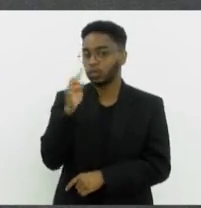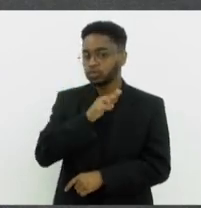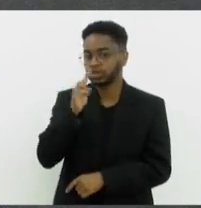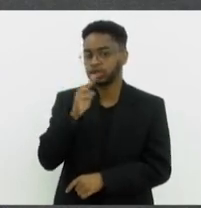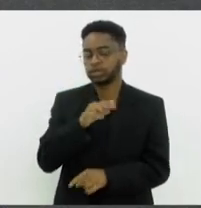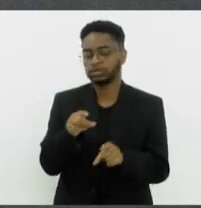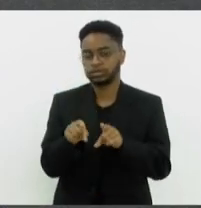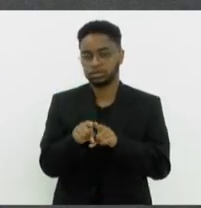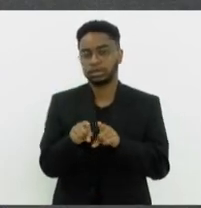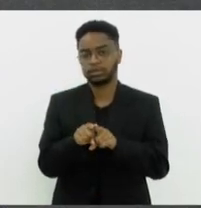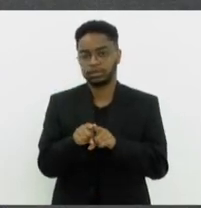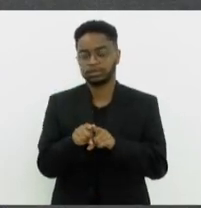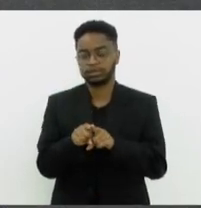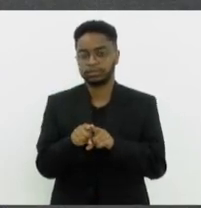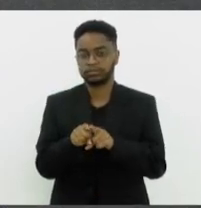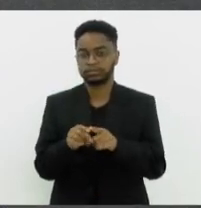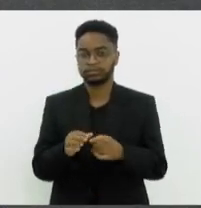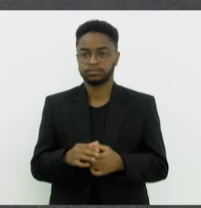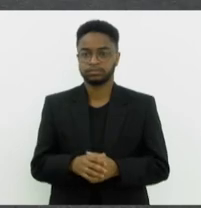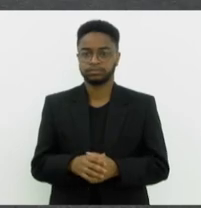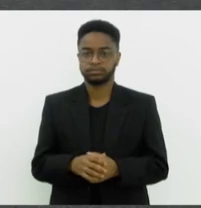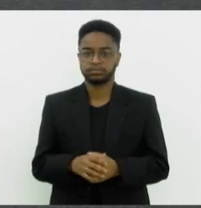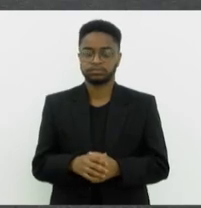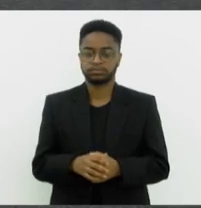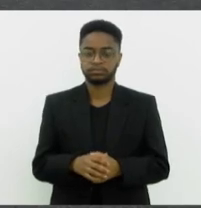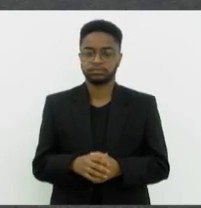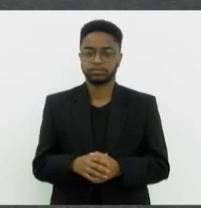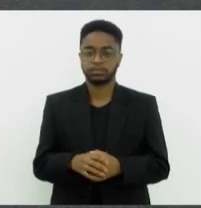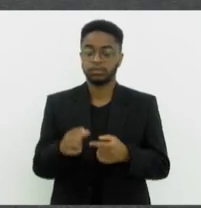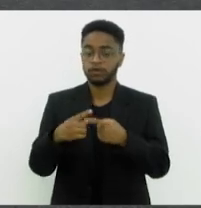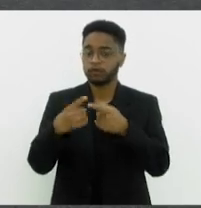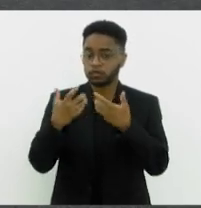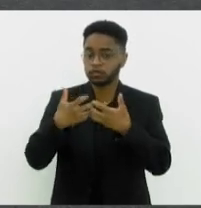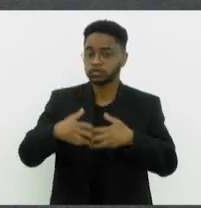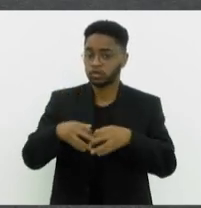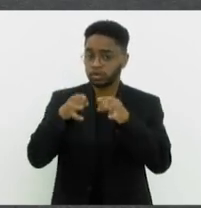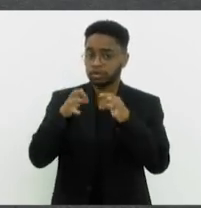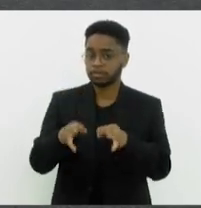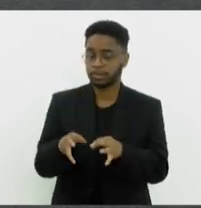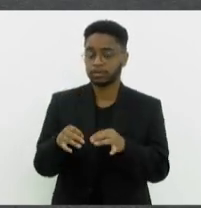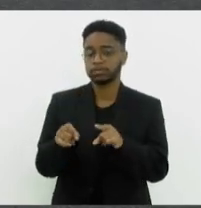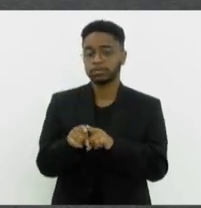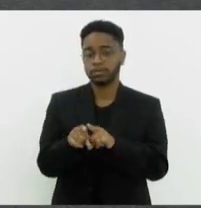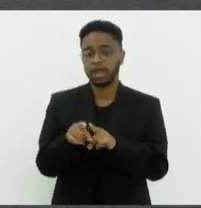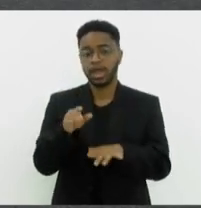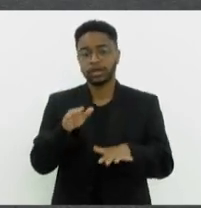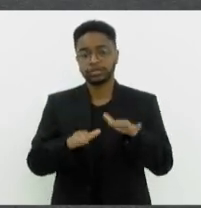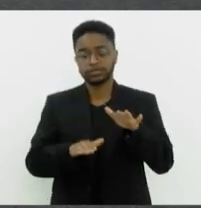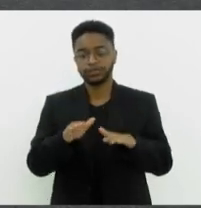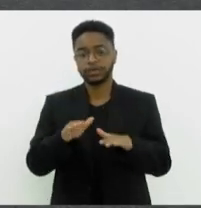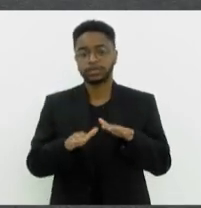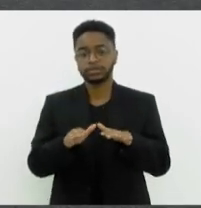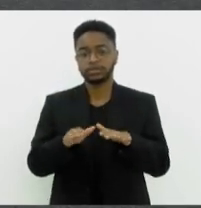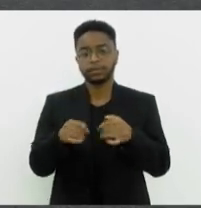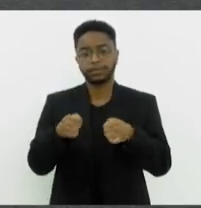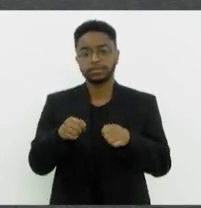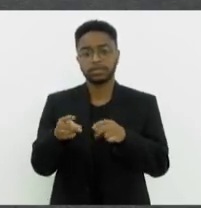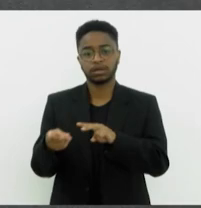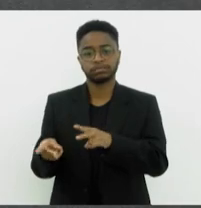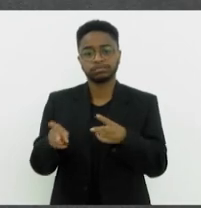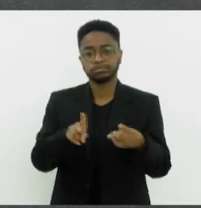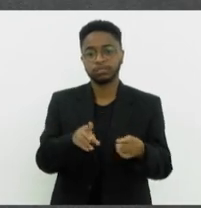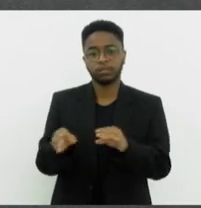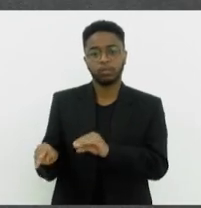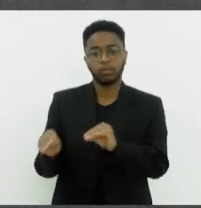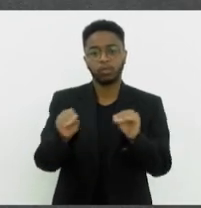também funcionando de maneira concreta e também trazendo, às vezes, a necessidade de transferência para